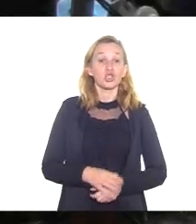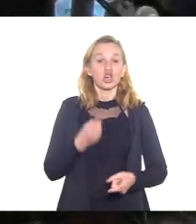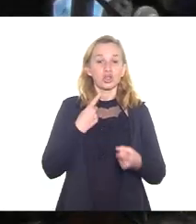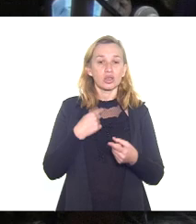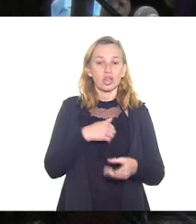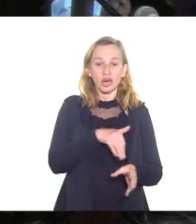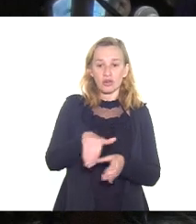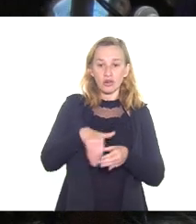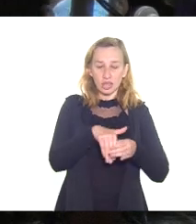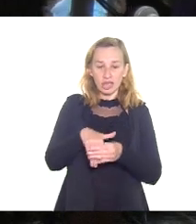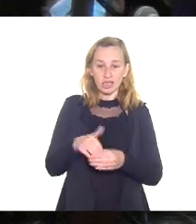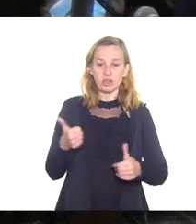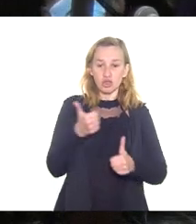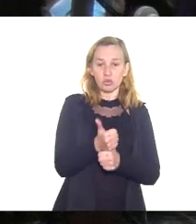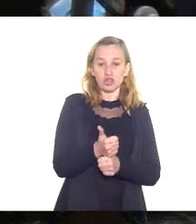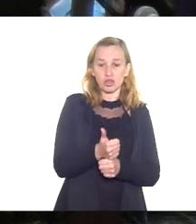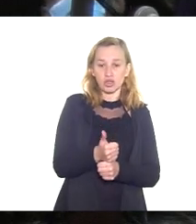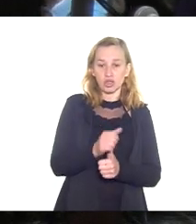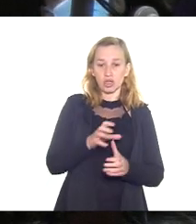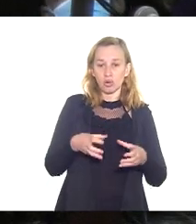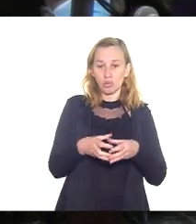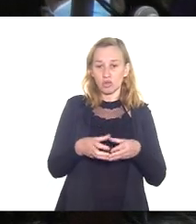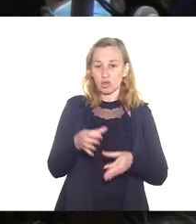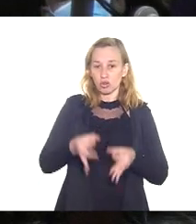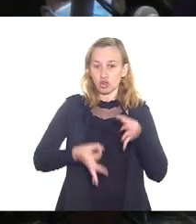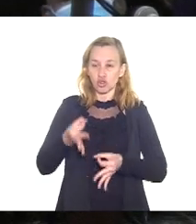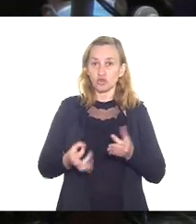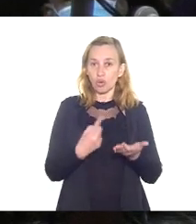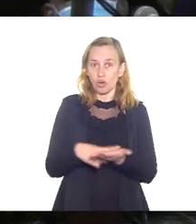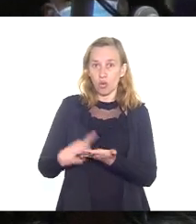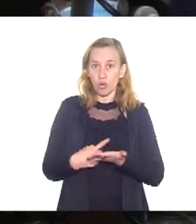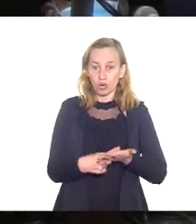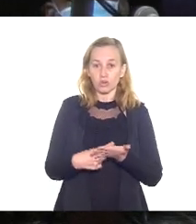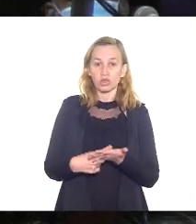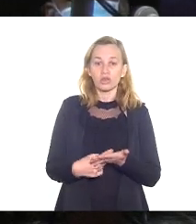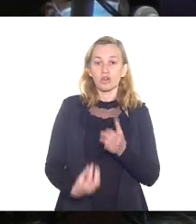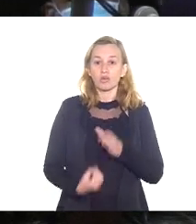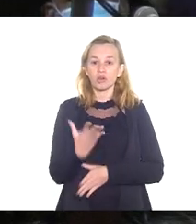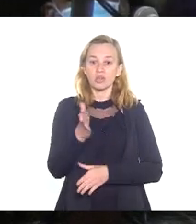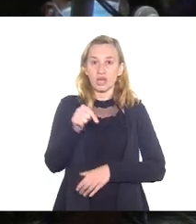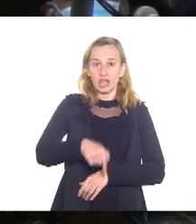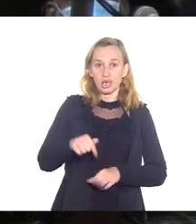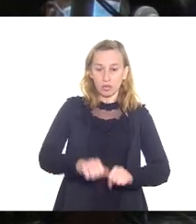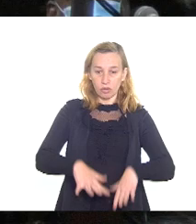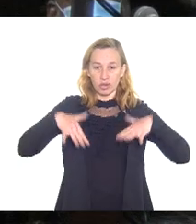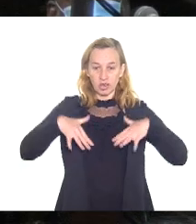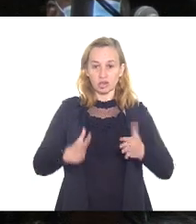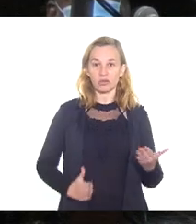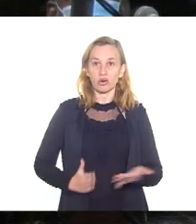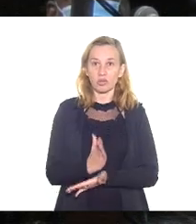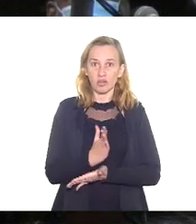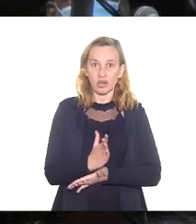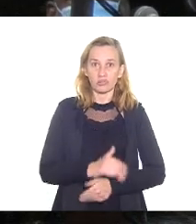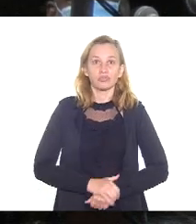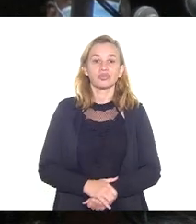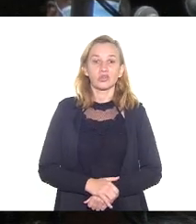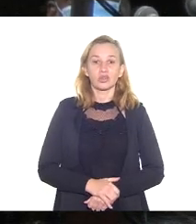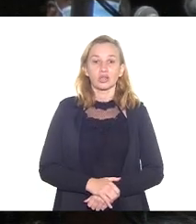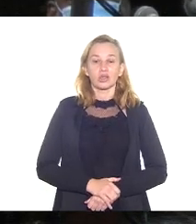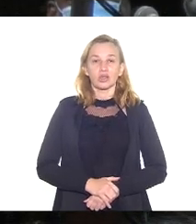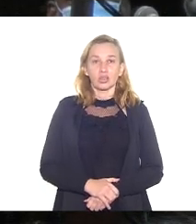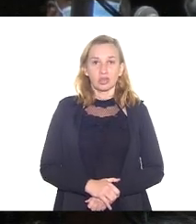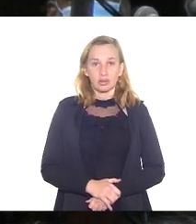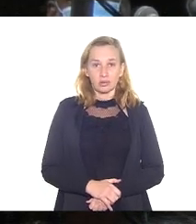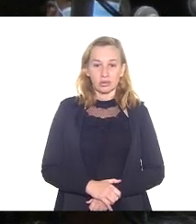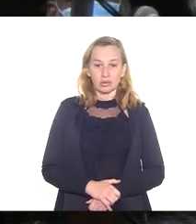emitidos em votação substitutivo da Comissão de Constituição e Justiça do acordo que foi produzido aqui no plenário. Se os que aprovam permaneçam como estão aprovados, vai ao